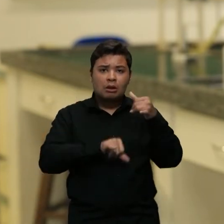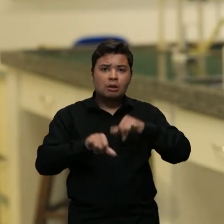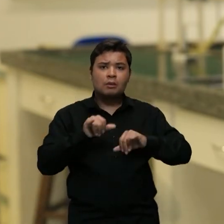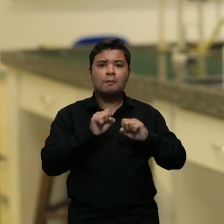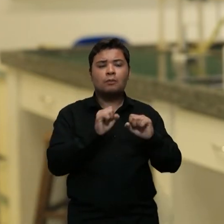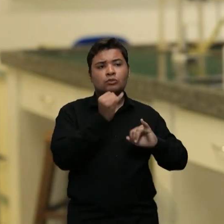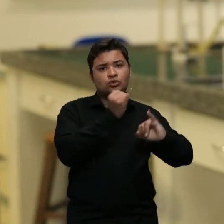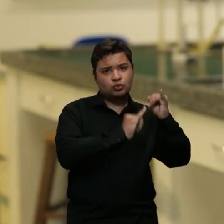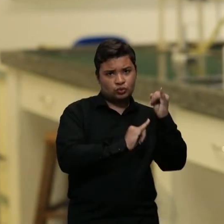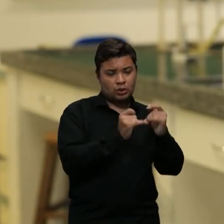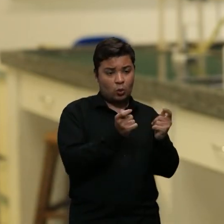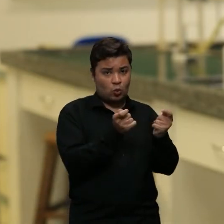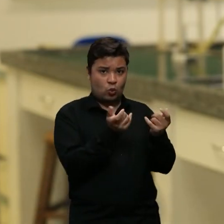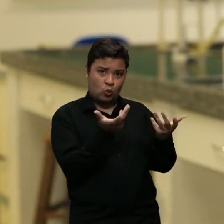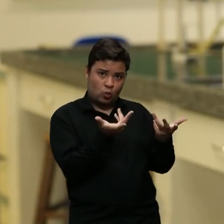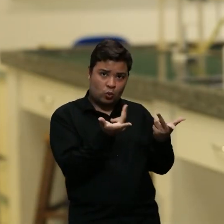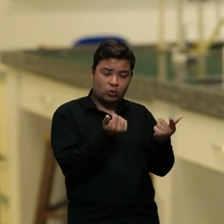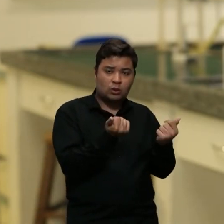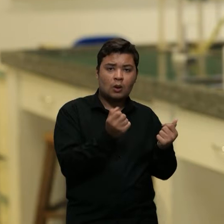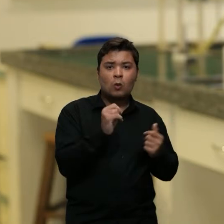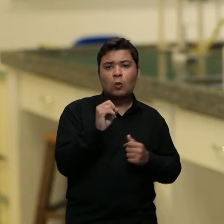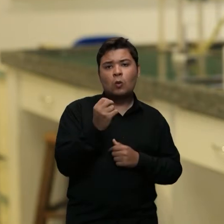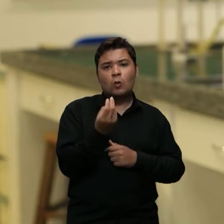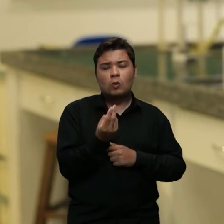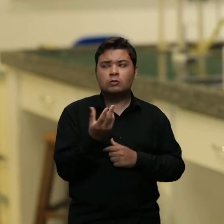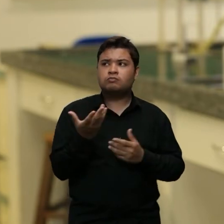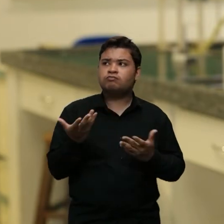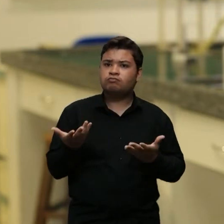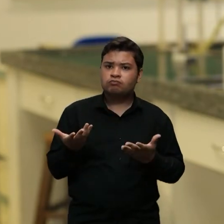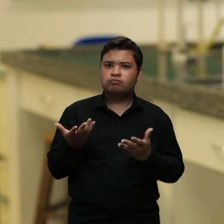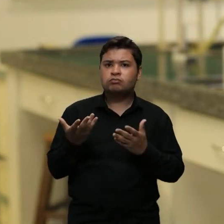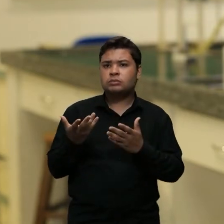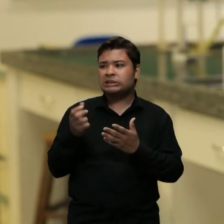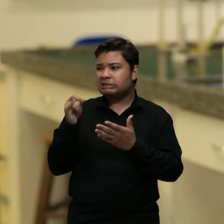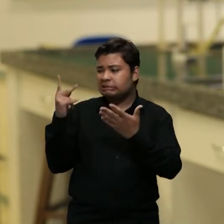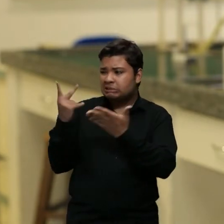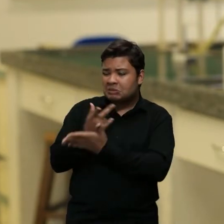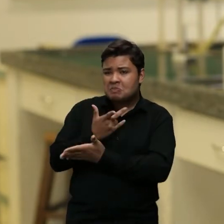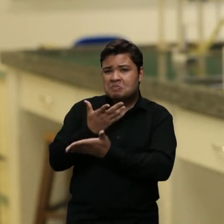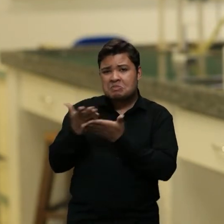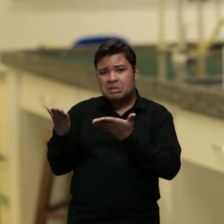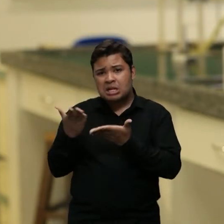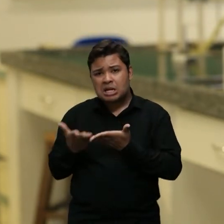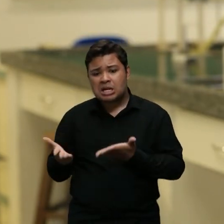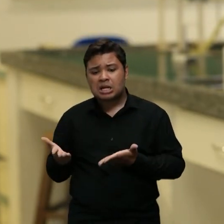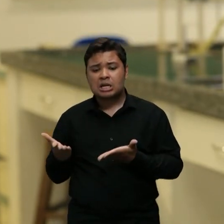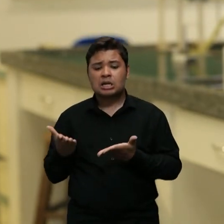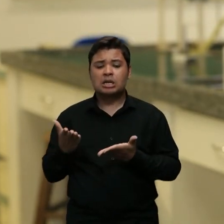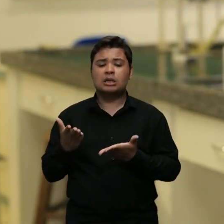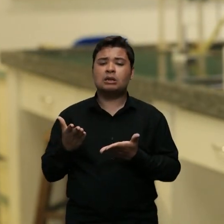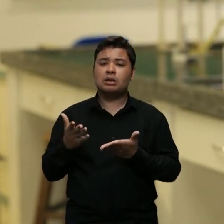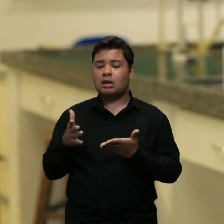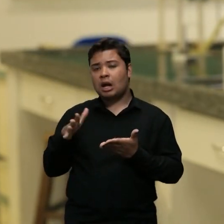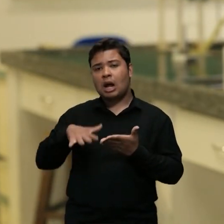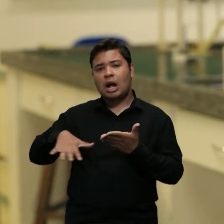controle de qualidade ou algum tipo de perda, no caso da indústria de